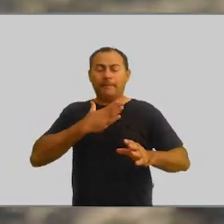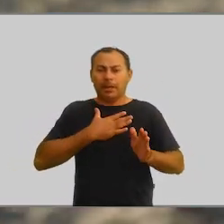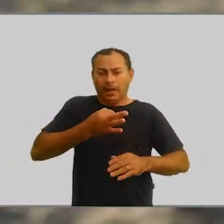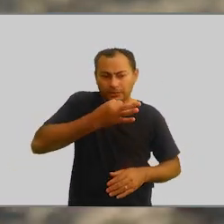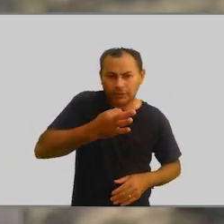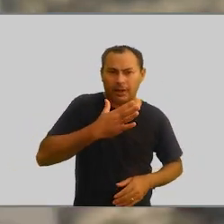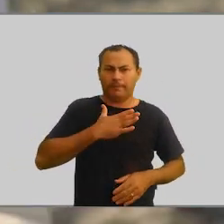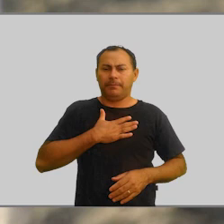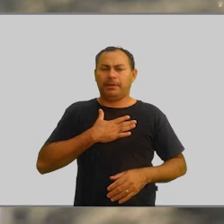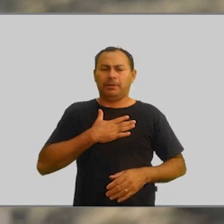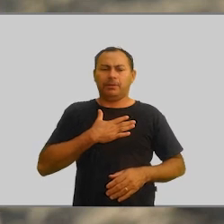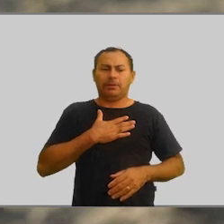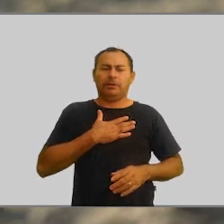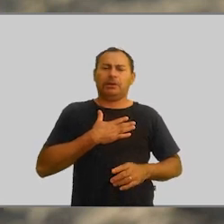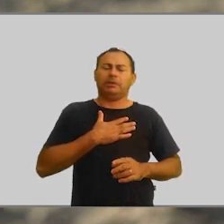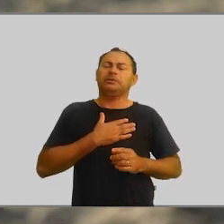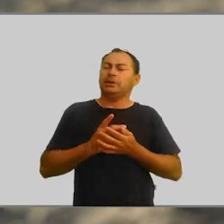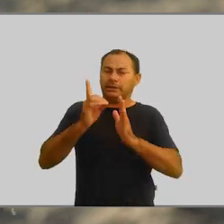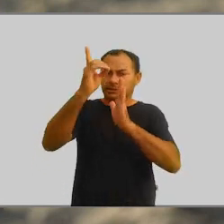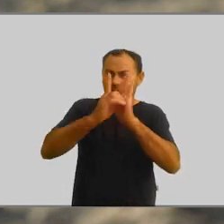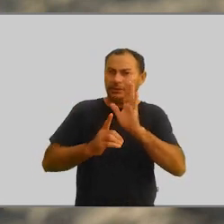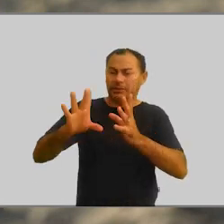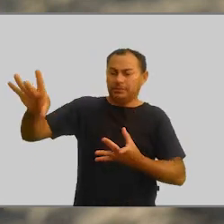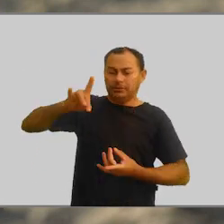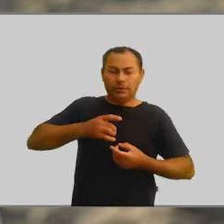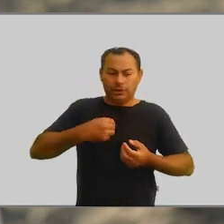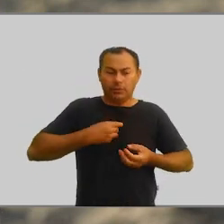minhas atitudes e as disciplinas espirituais que eu